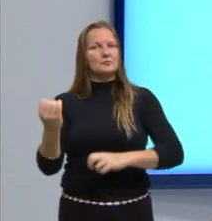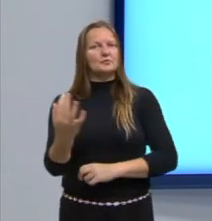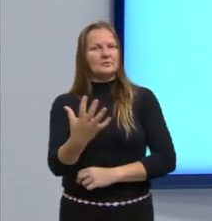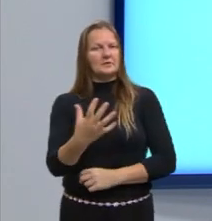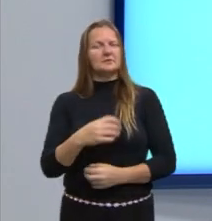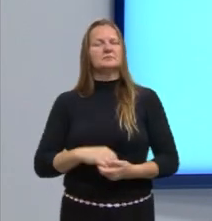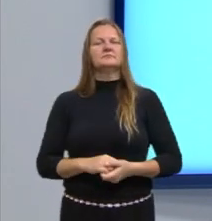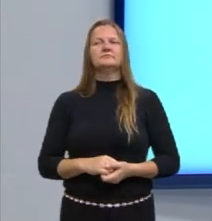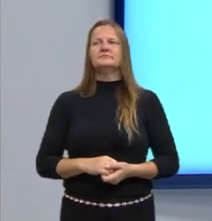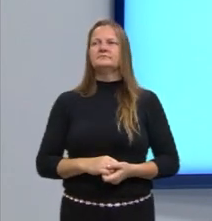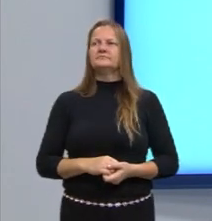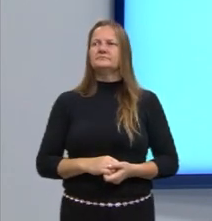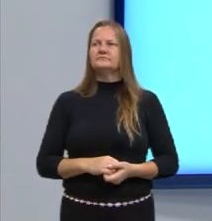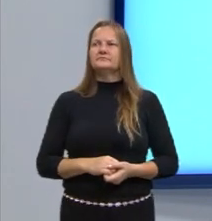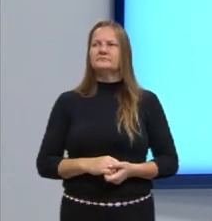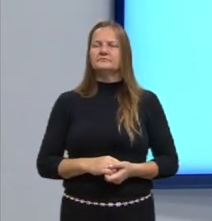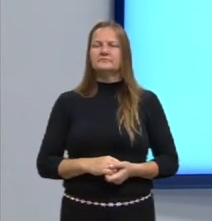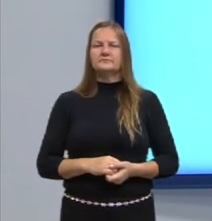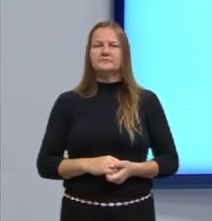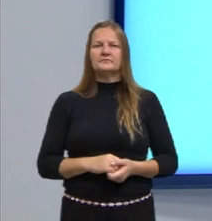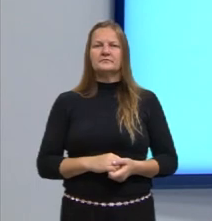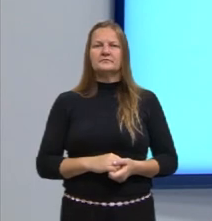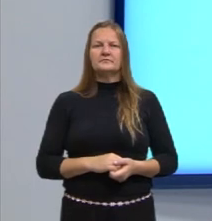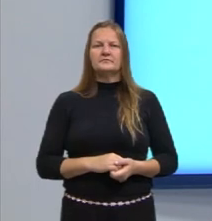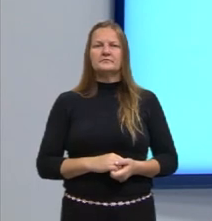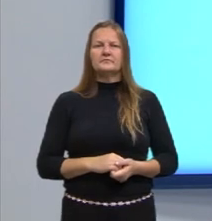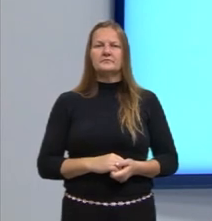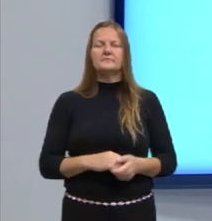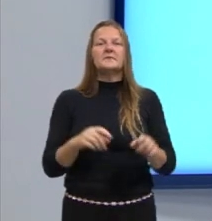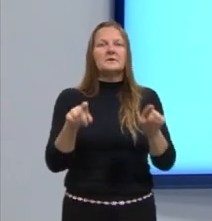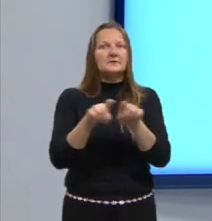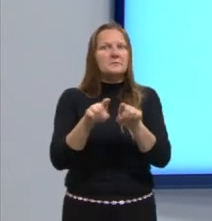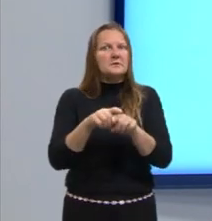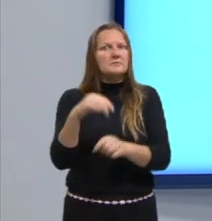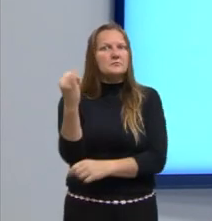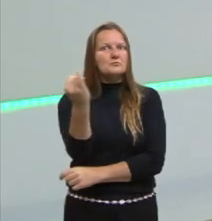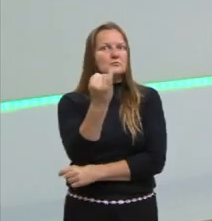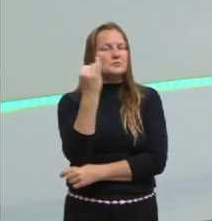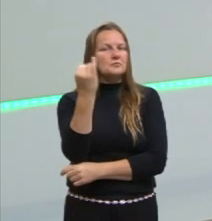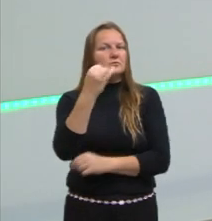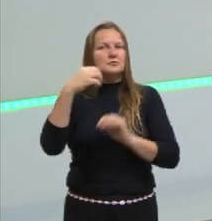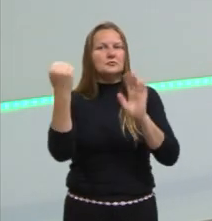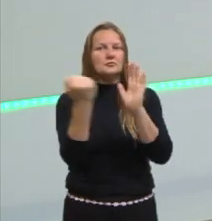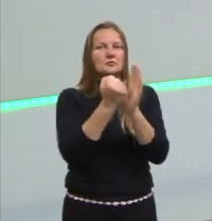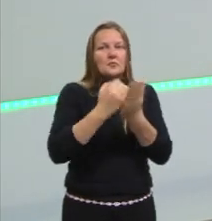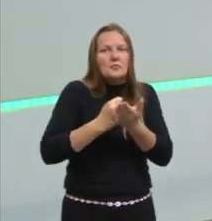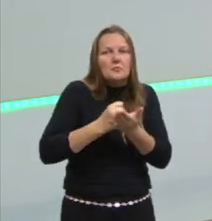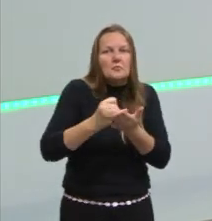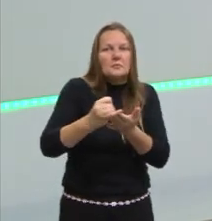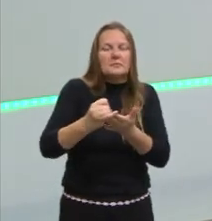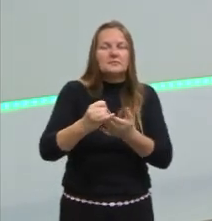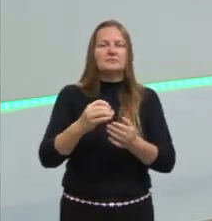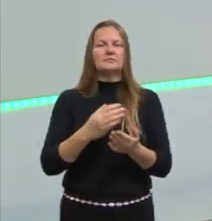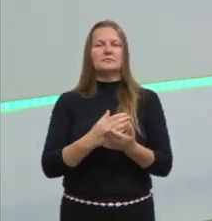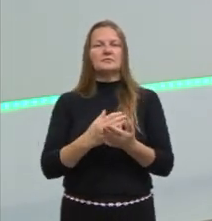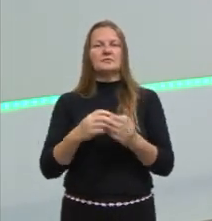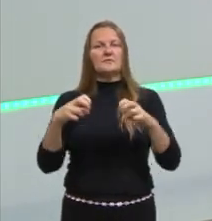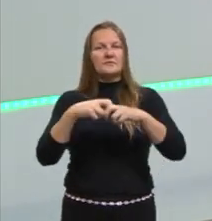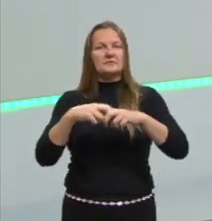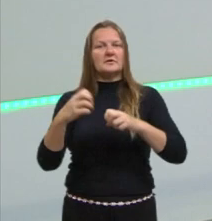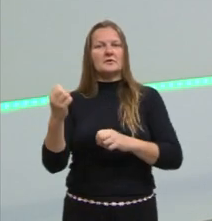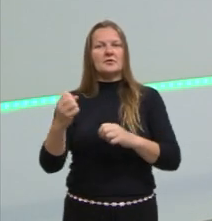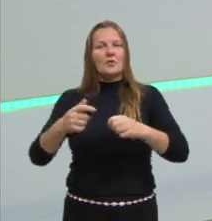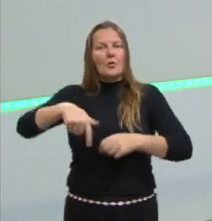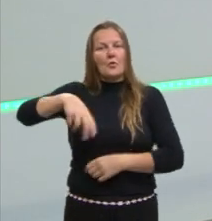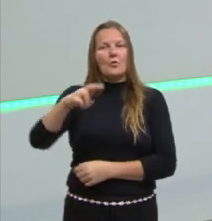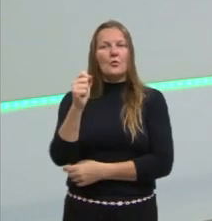quântica e o Luiz de brogli né que também foi bem importante para o início da física quântica e claro né